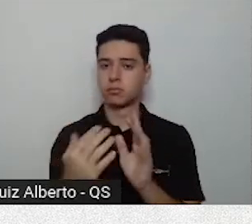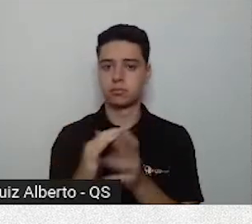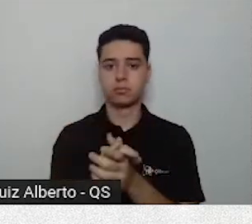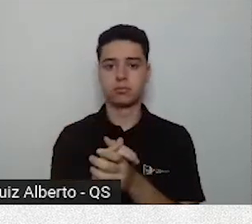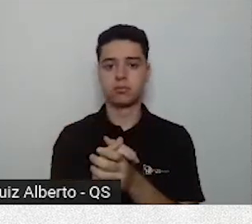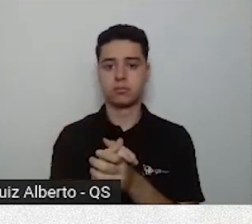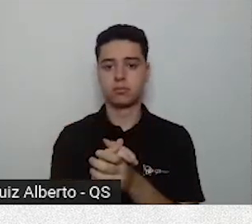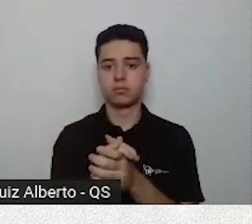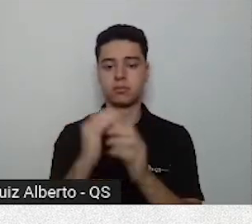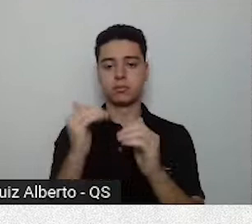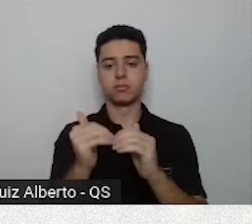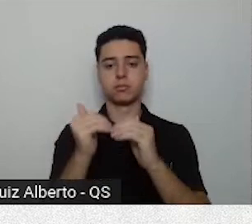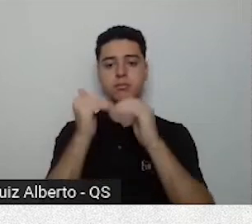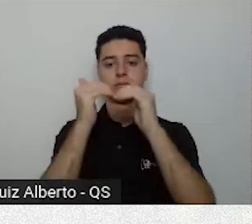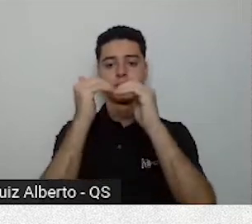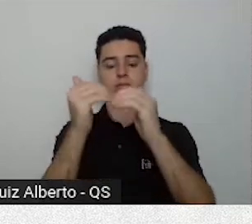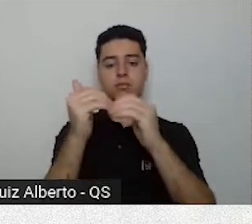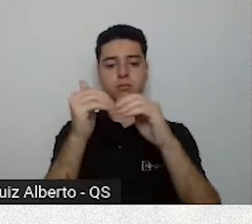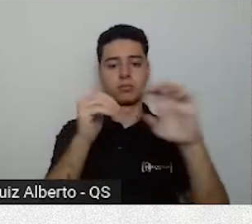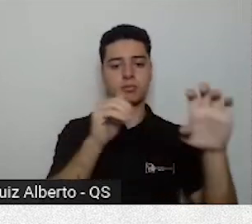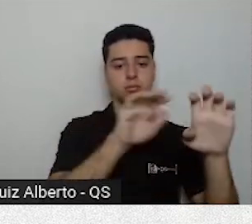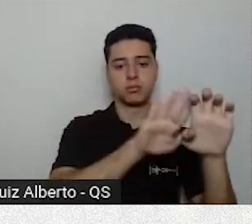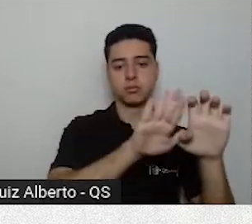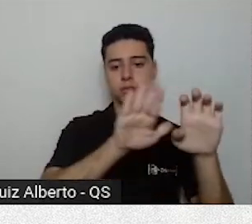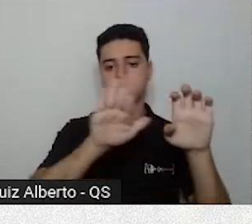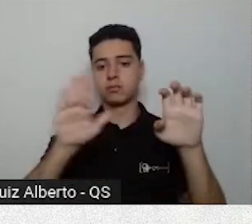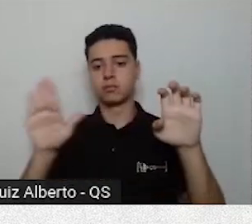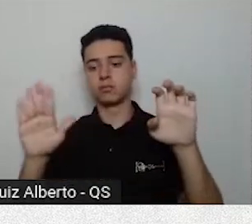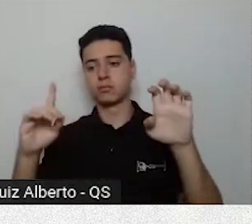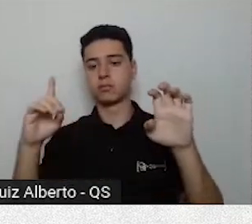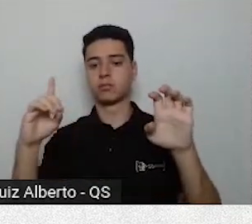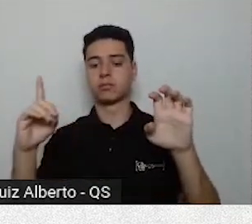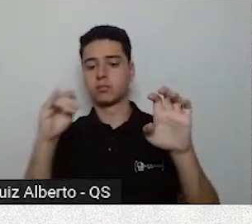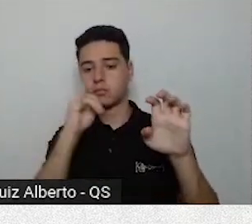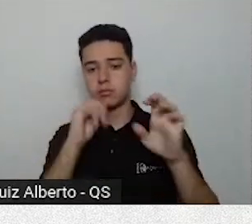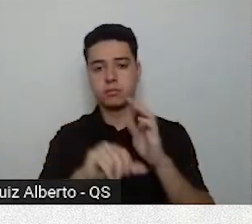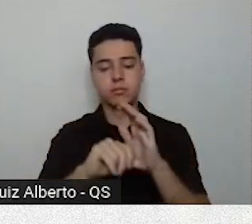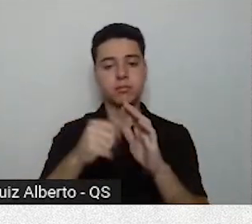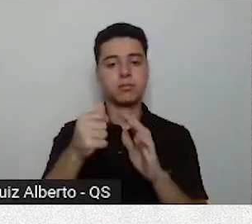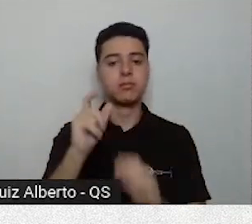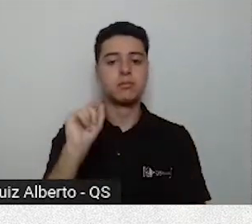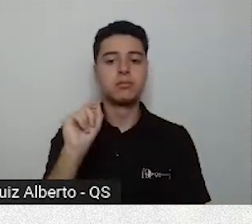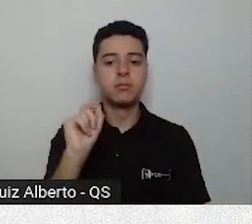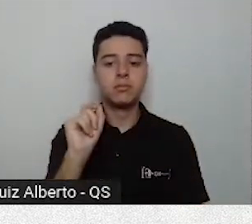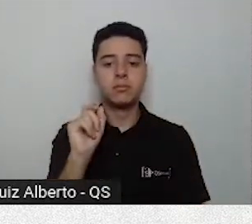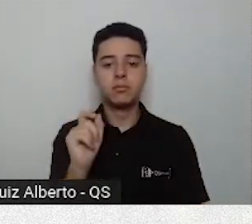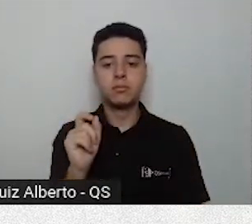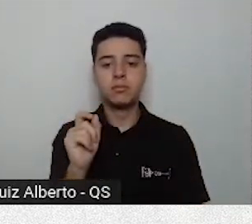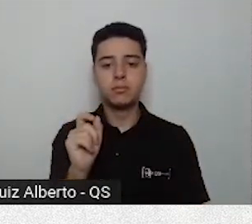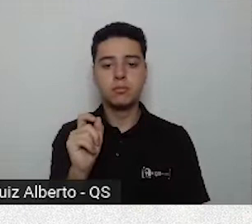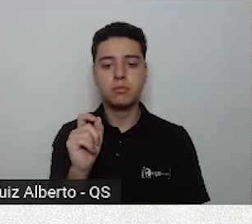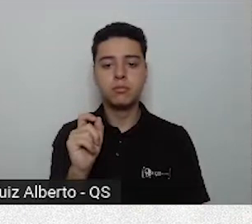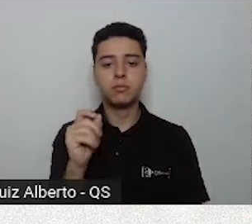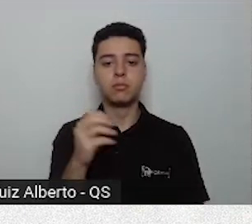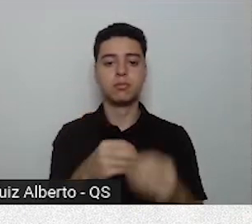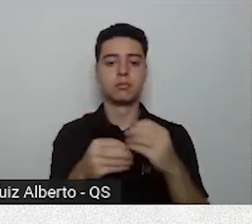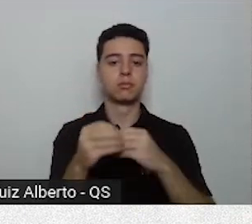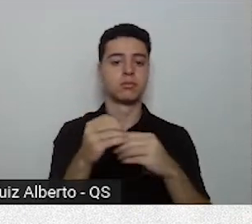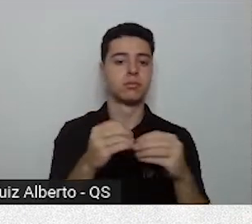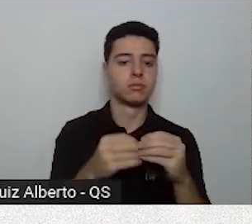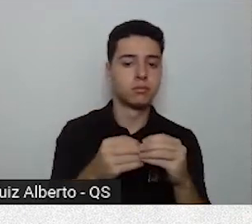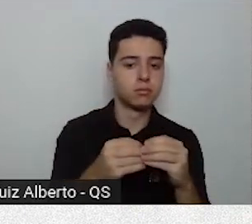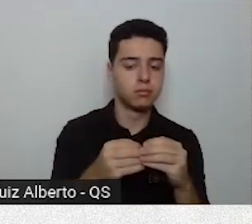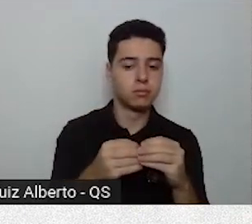linha superior, da esquerda para a direita, a primeira cor que aparece é a mistura